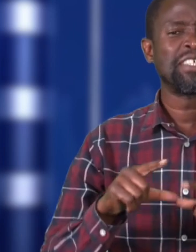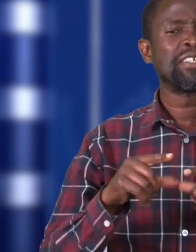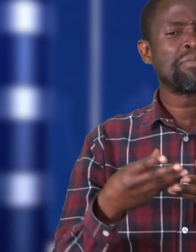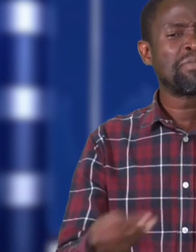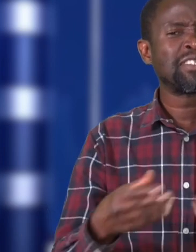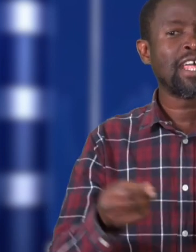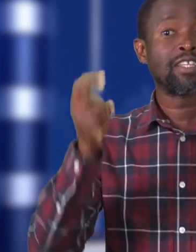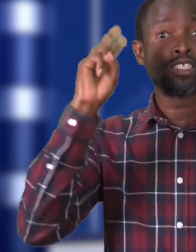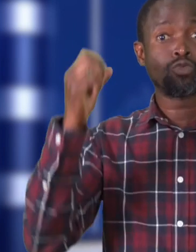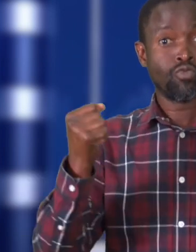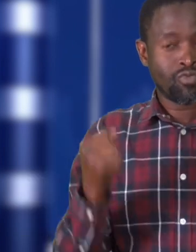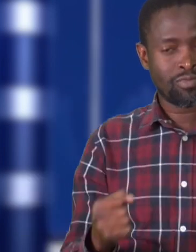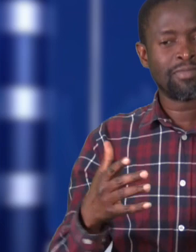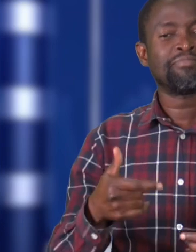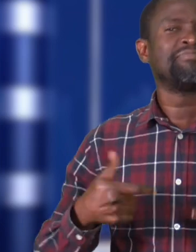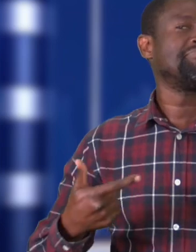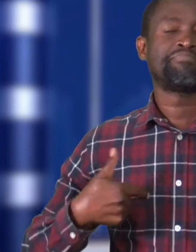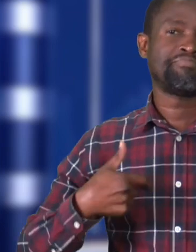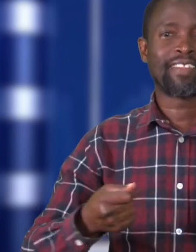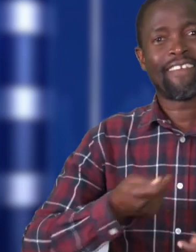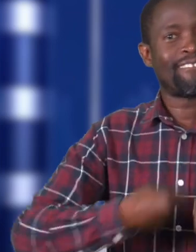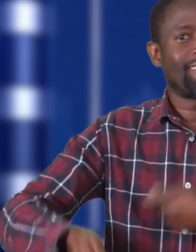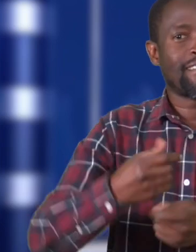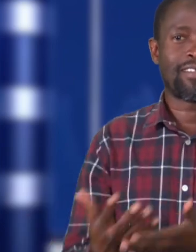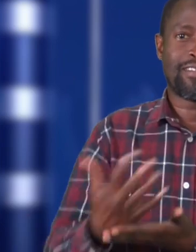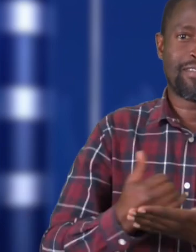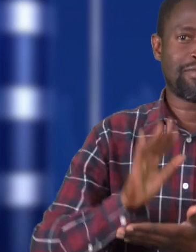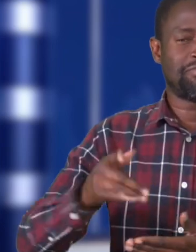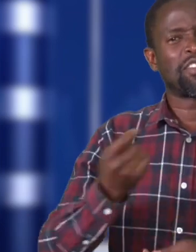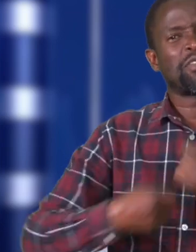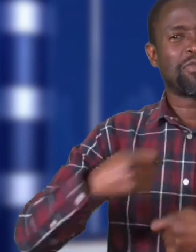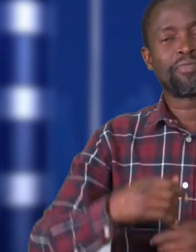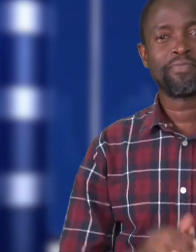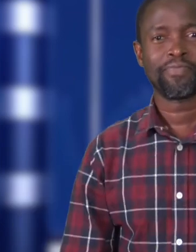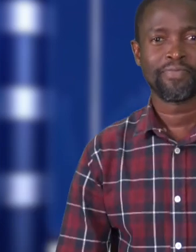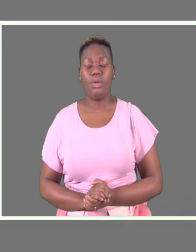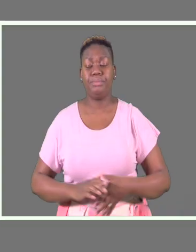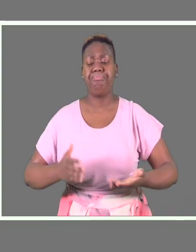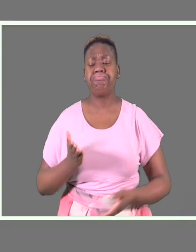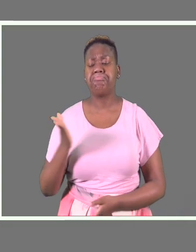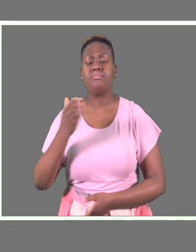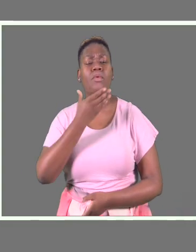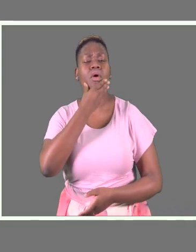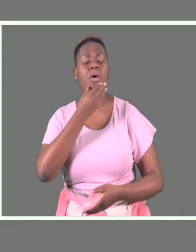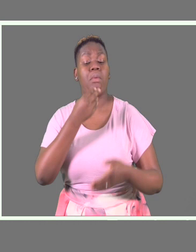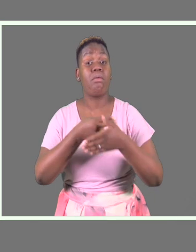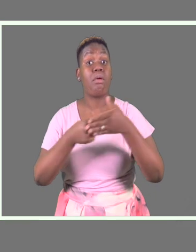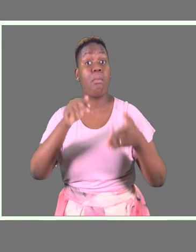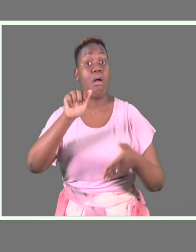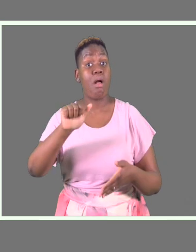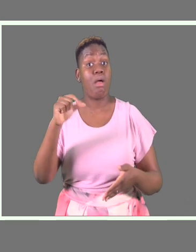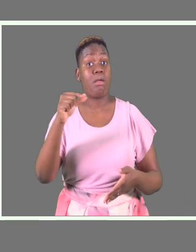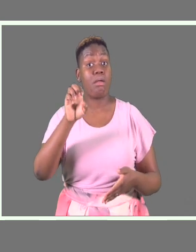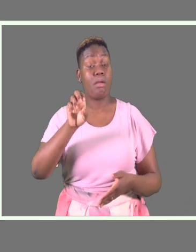e elétricos e vende seus respectivos acessórios. Chama-se Agel Momad, vive